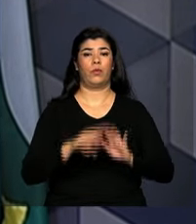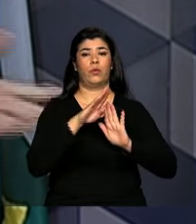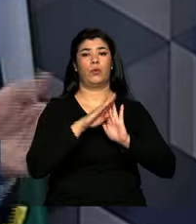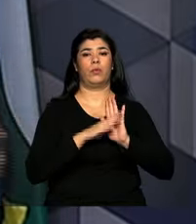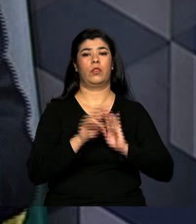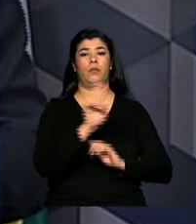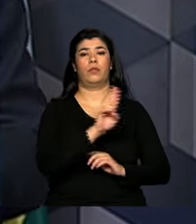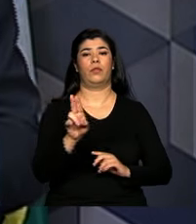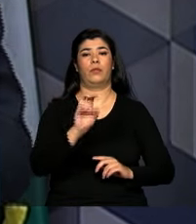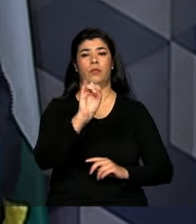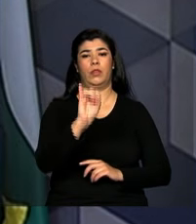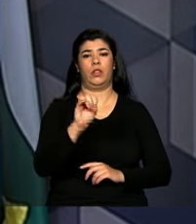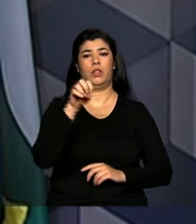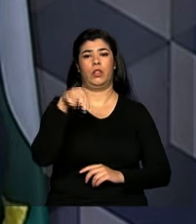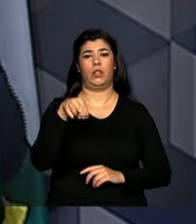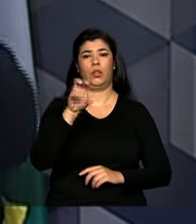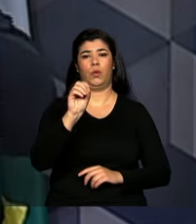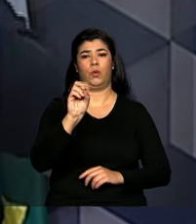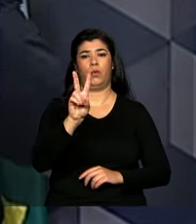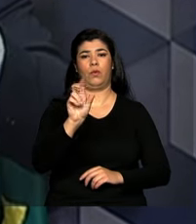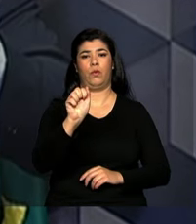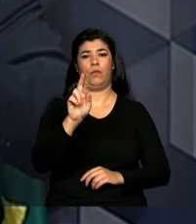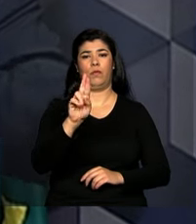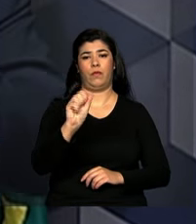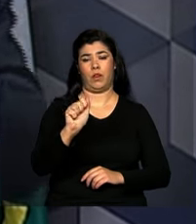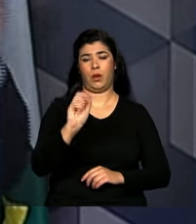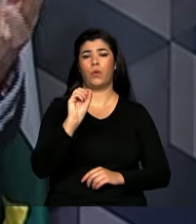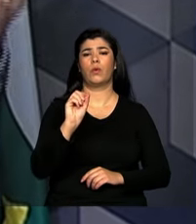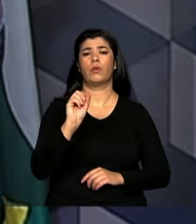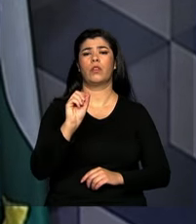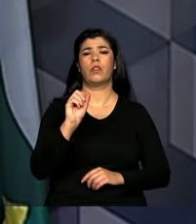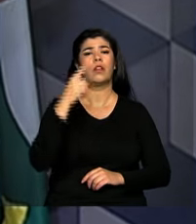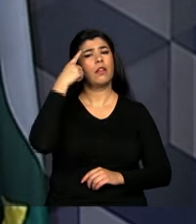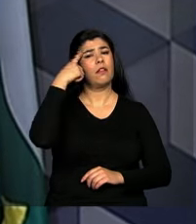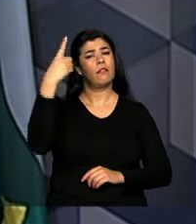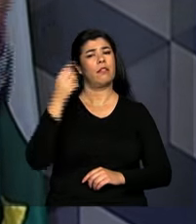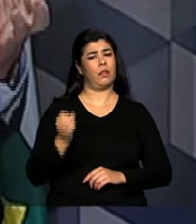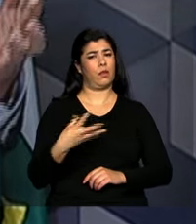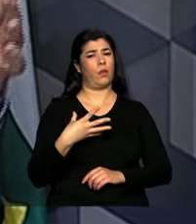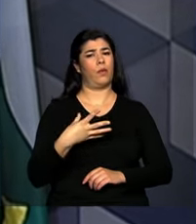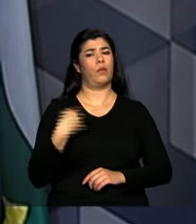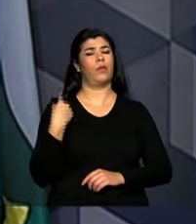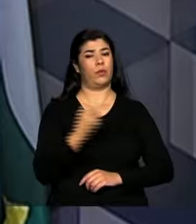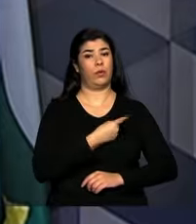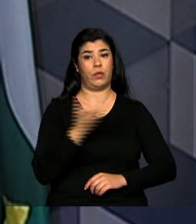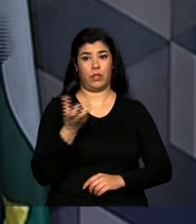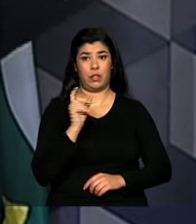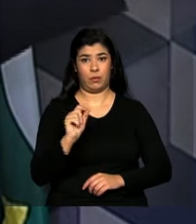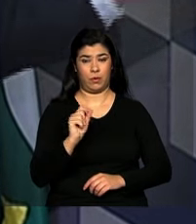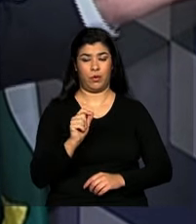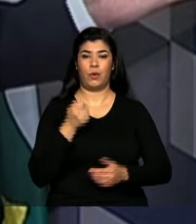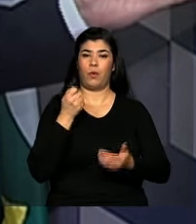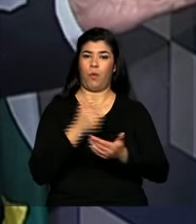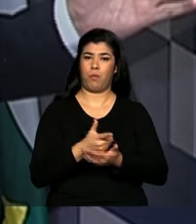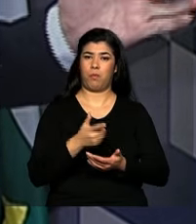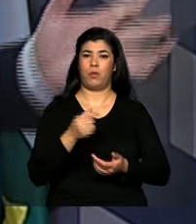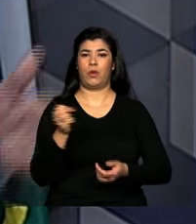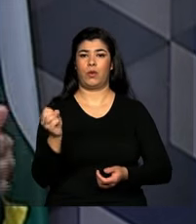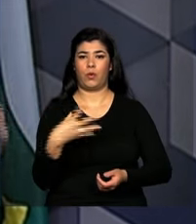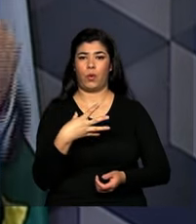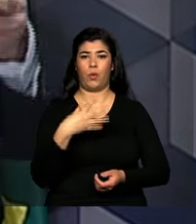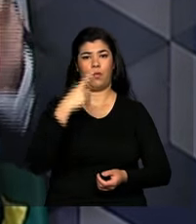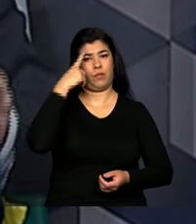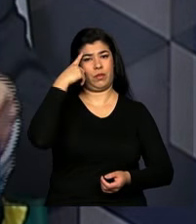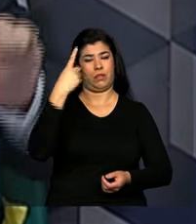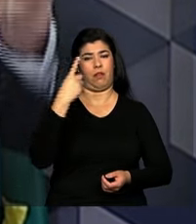gente precisa, evidentemente, de ter mais ideias. Quem tiver ideia, eu estou à disposição, porque o que nós queremos é assim, ampliar esse Inovagro,